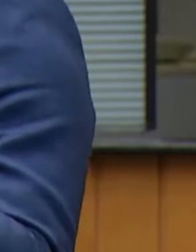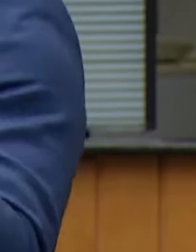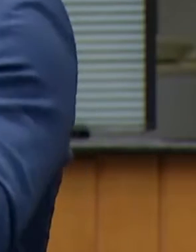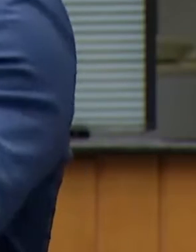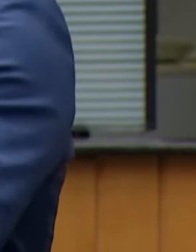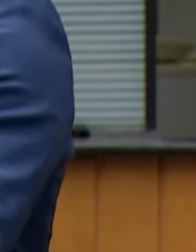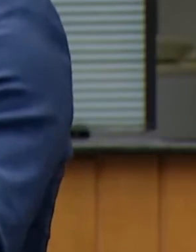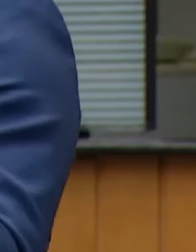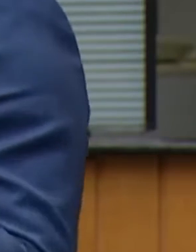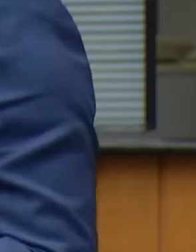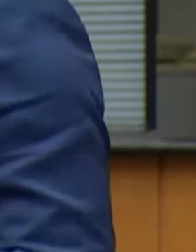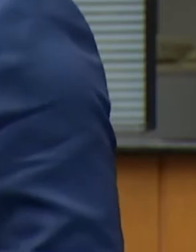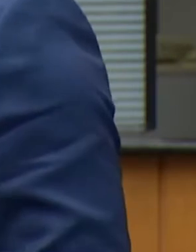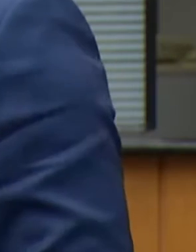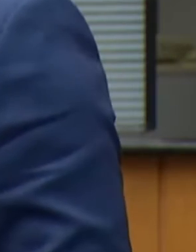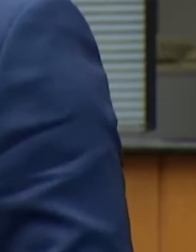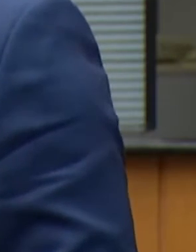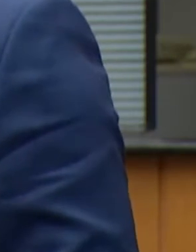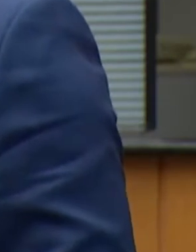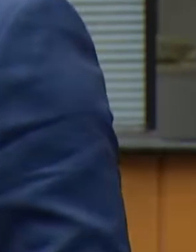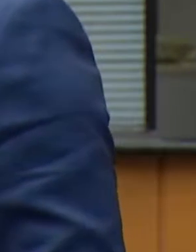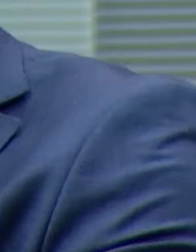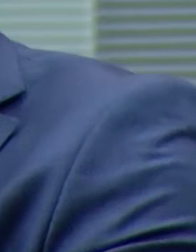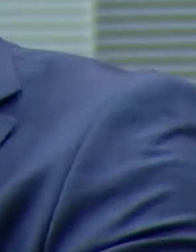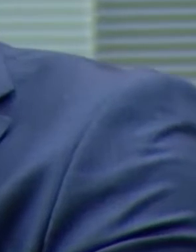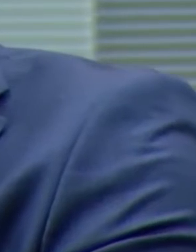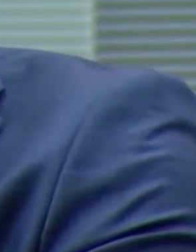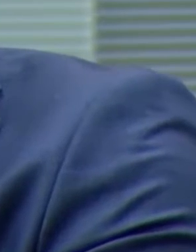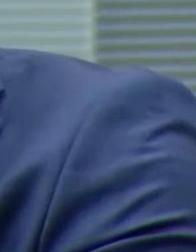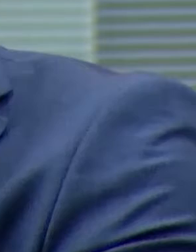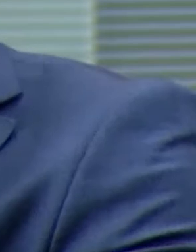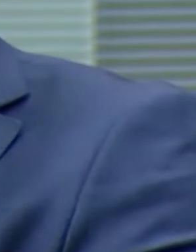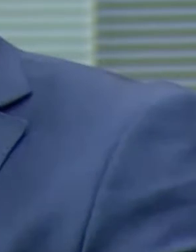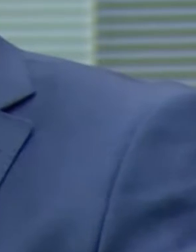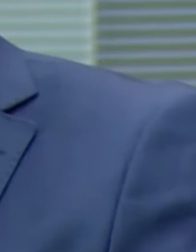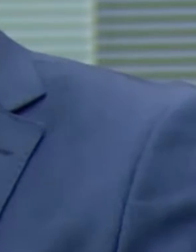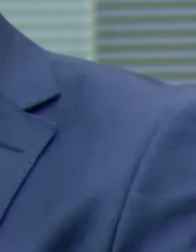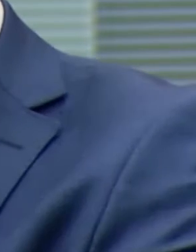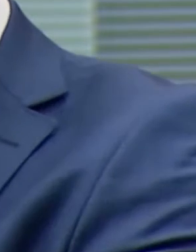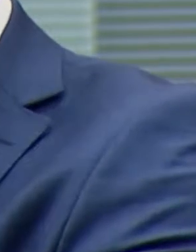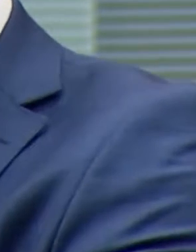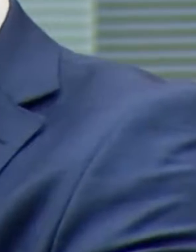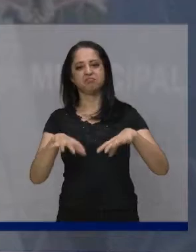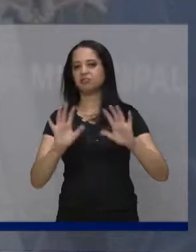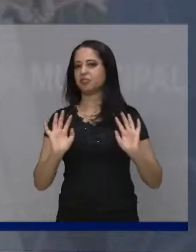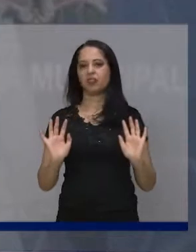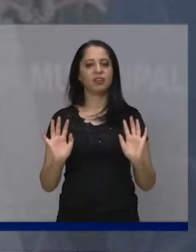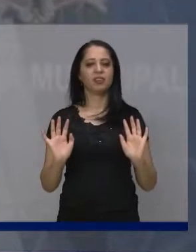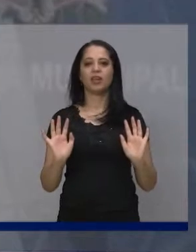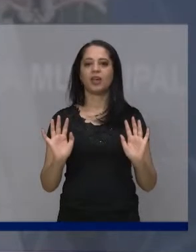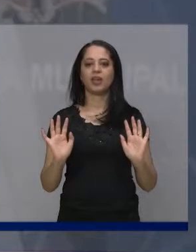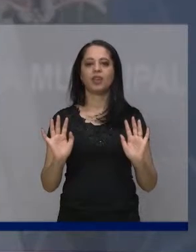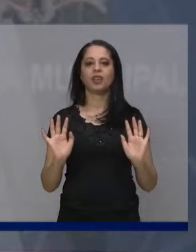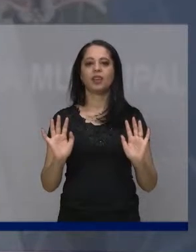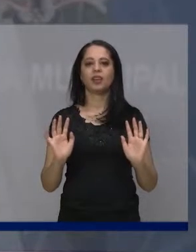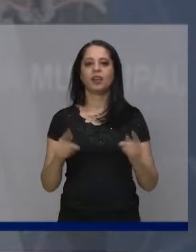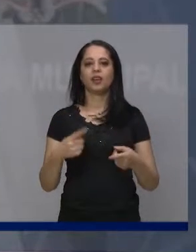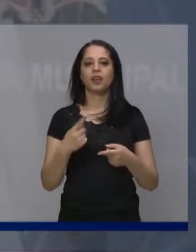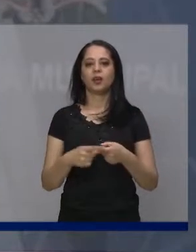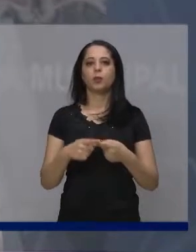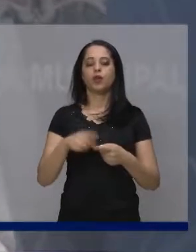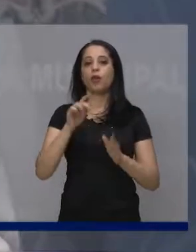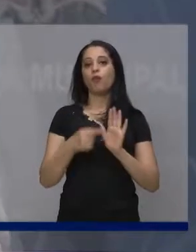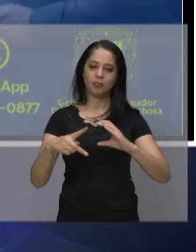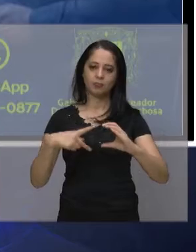o conteúdo dos livros que os filhos menores de idade têm acesso para compra nas livrarias. Na tribuna, o vereador